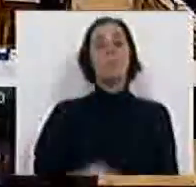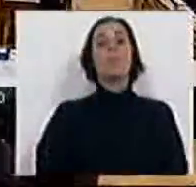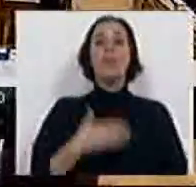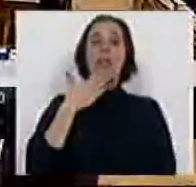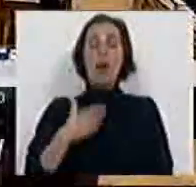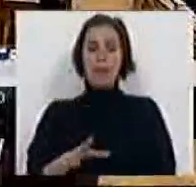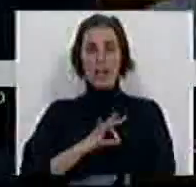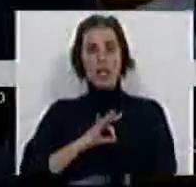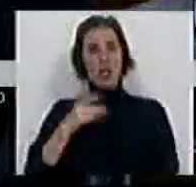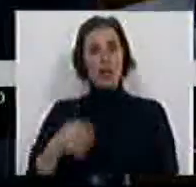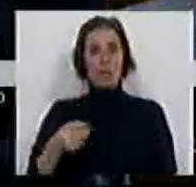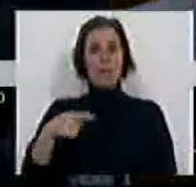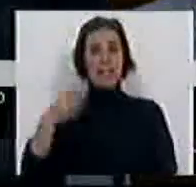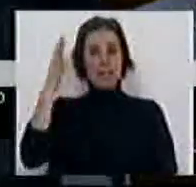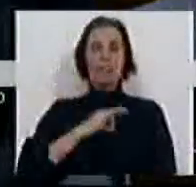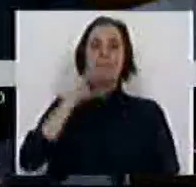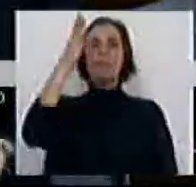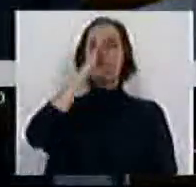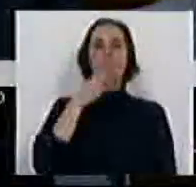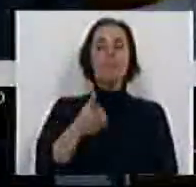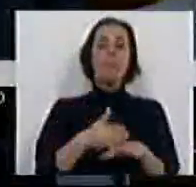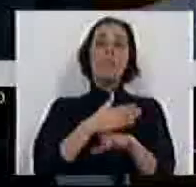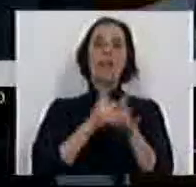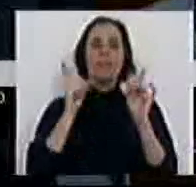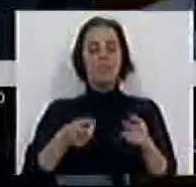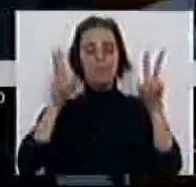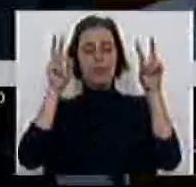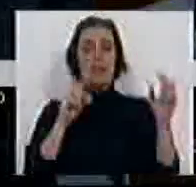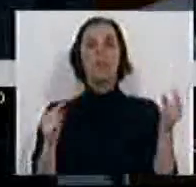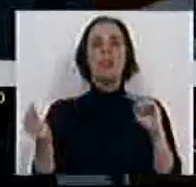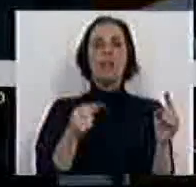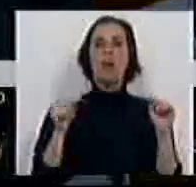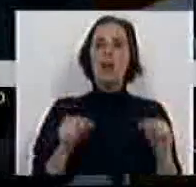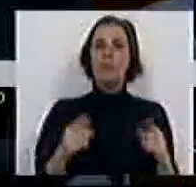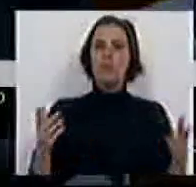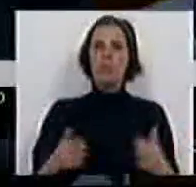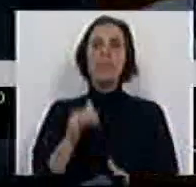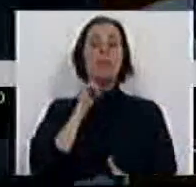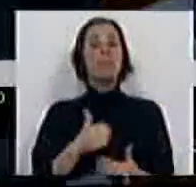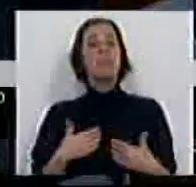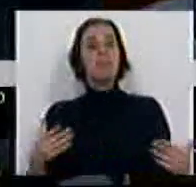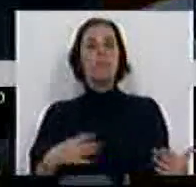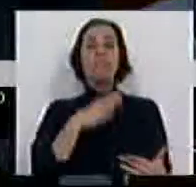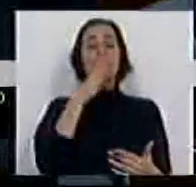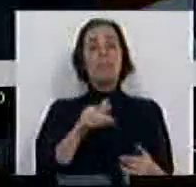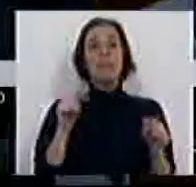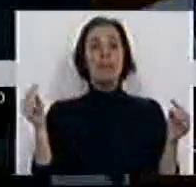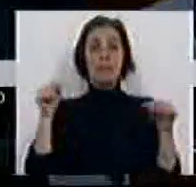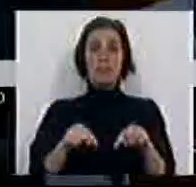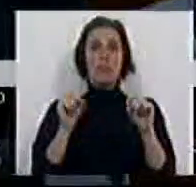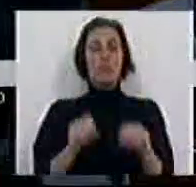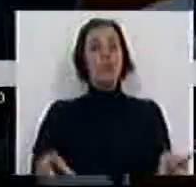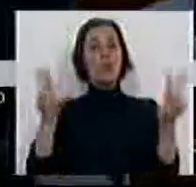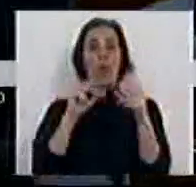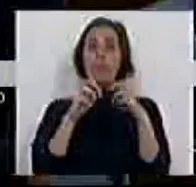Muito obrigada, Sra. Presidente. Sr. Primeiro-Ministro, antes de entrar no tema do debate de hoje, permita-me que lhe diga que chega cá com um